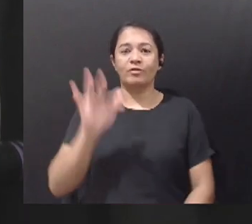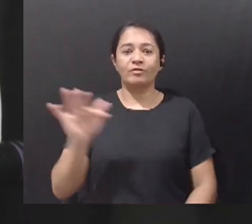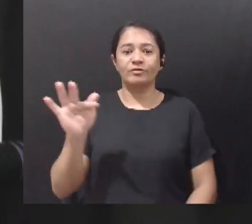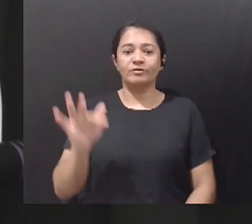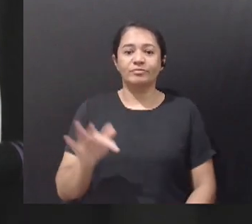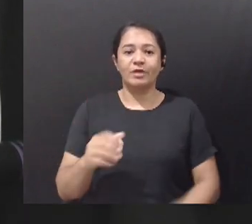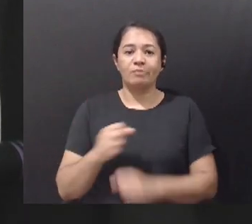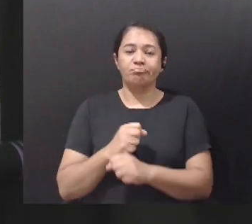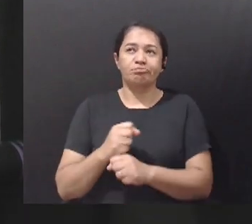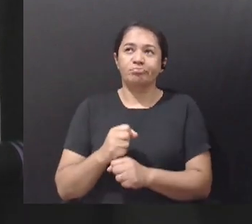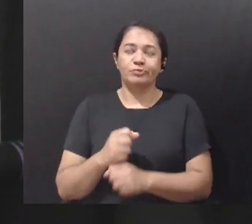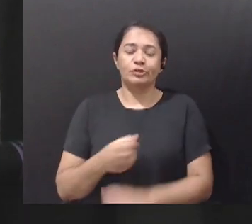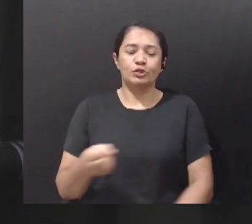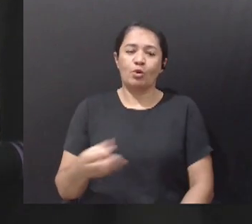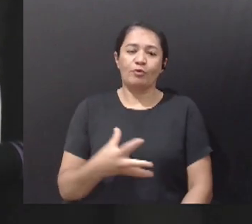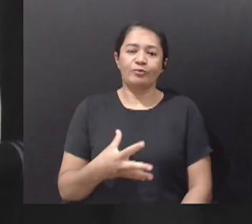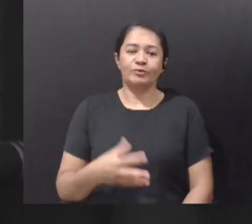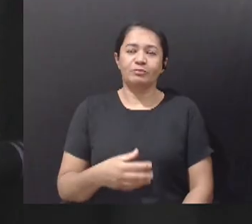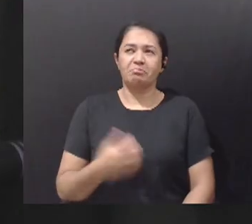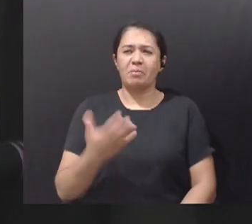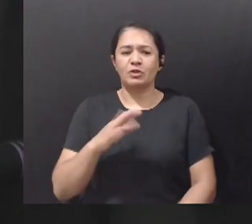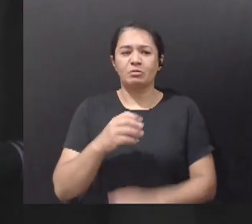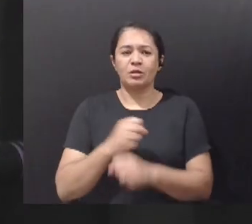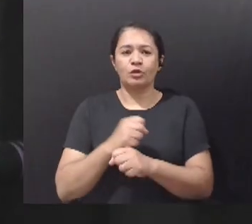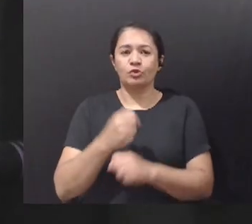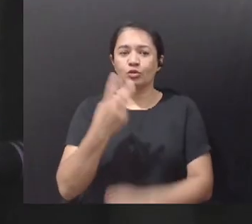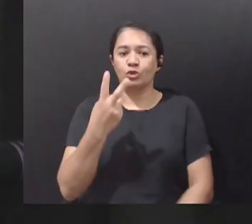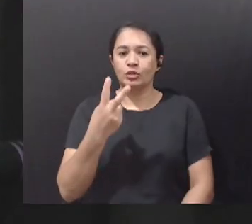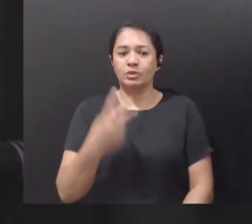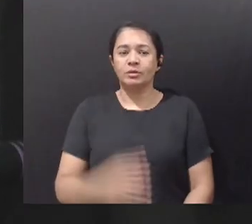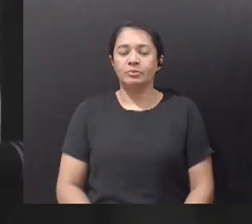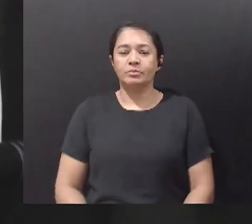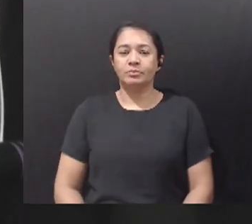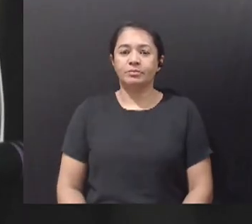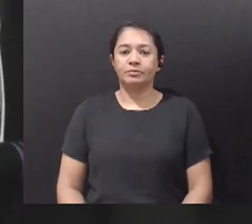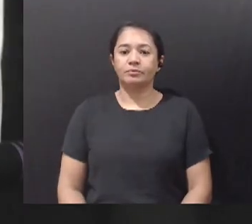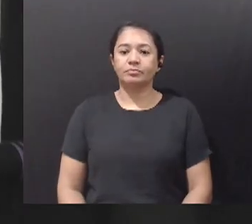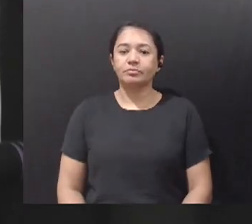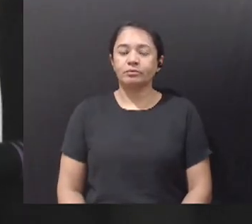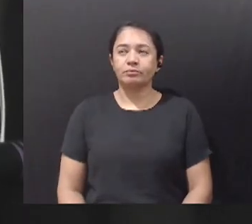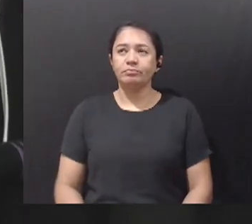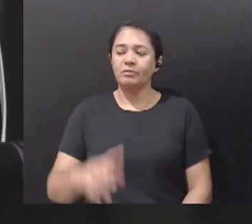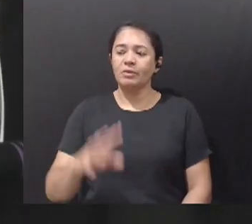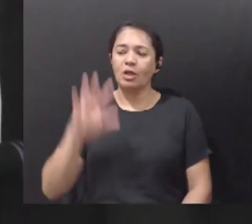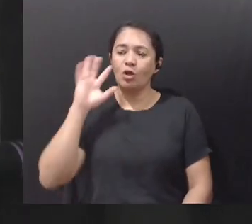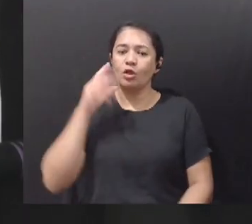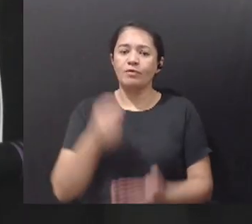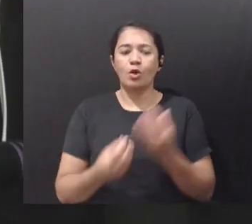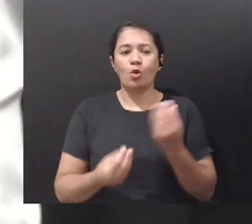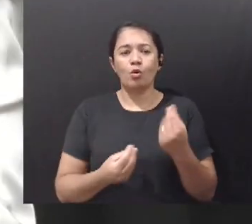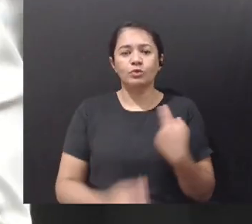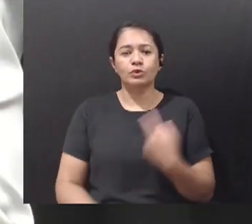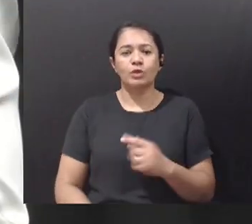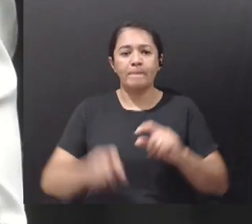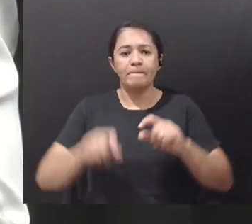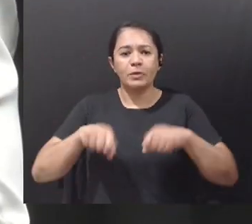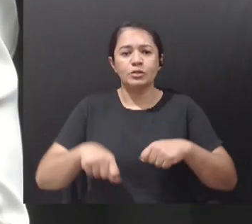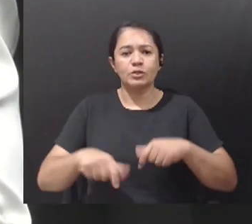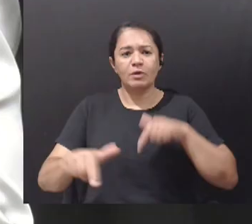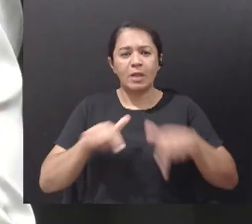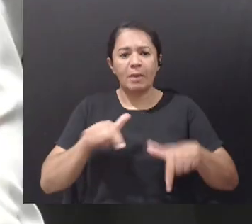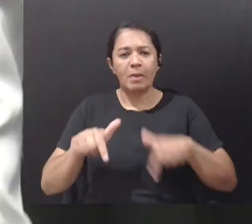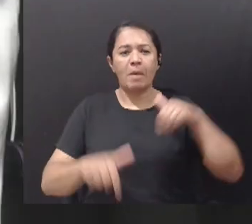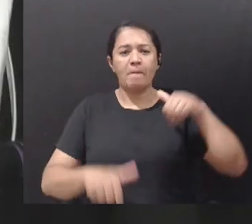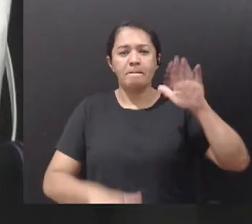2 anos, vamos chamar assim. 1 ano e tanto. E aí eu resolvi ver como é que a gente pode trabalhar mais, fazer mais, no meu